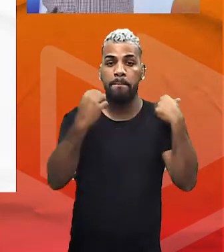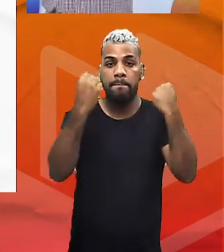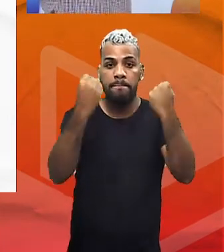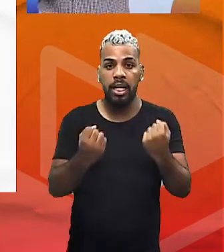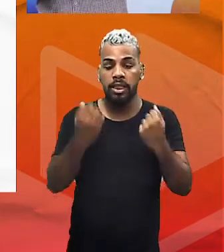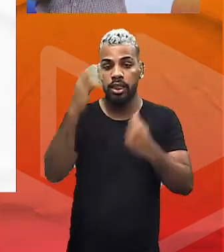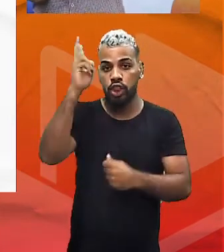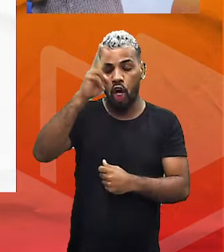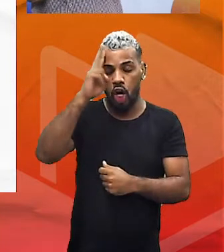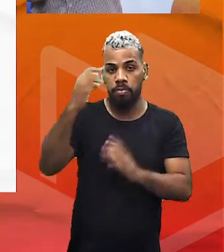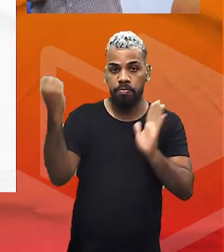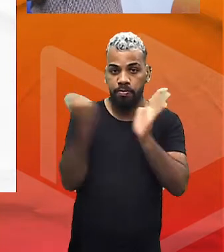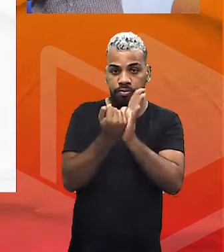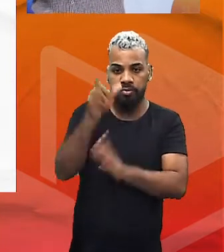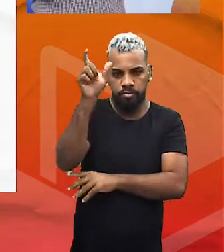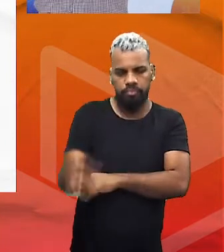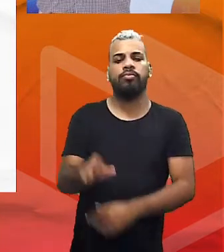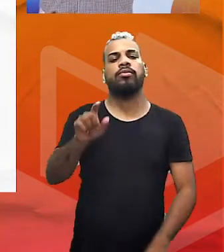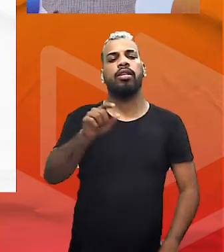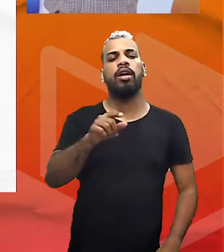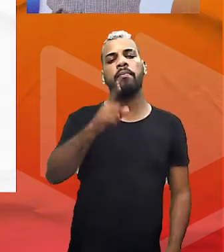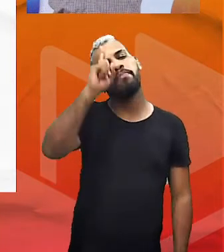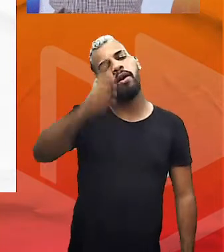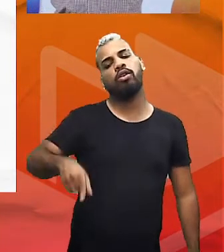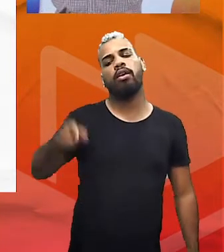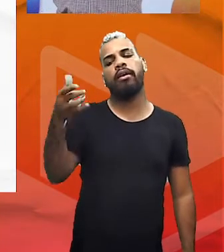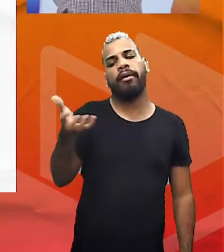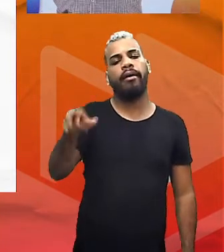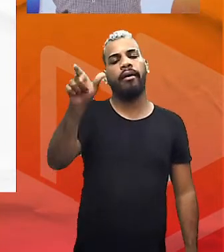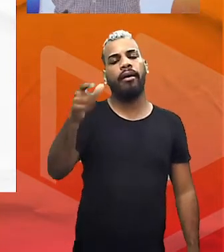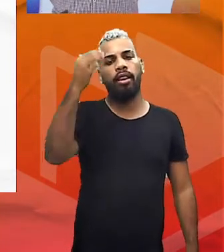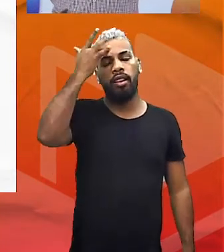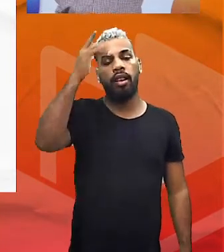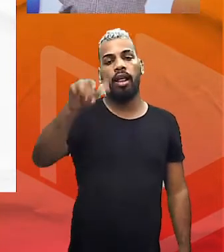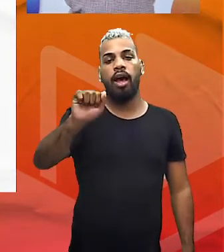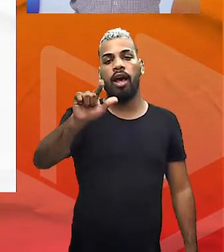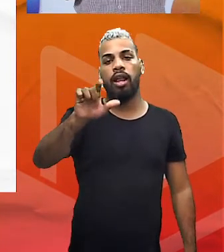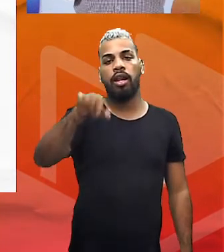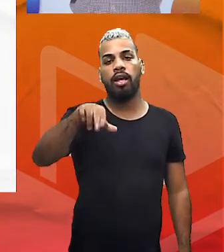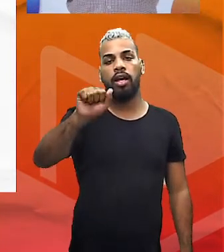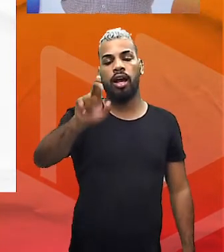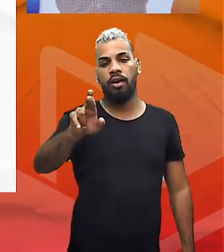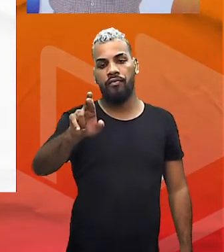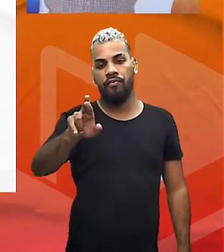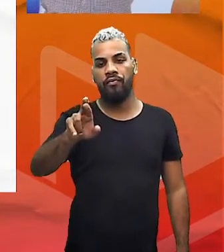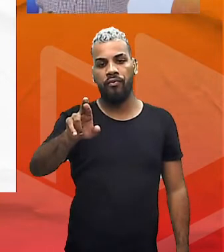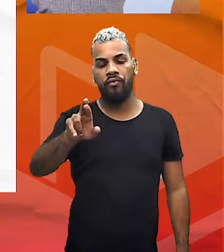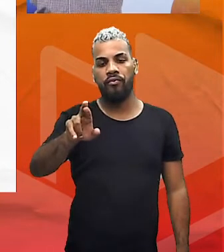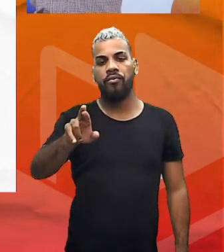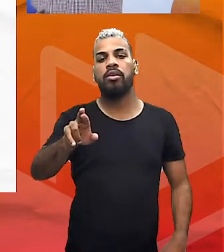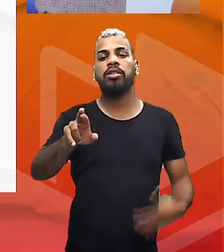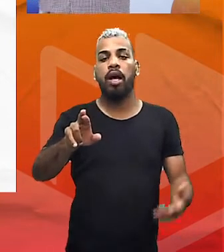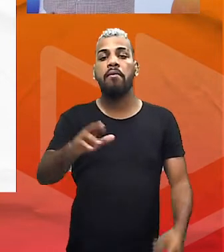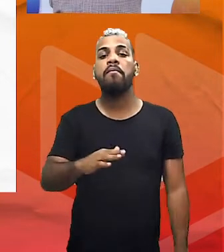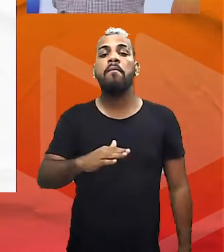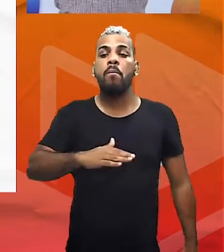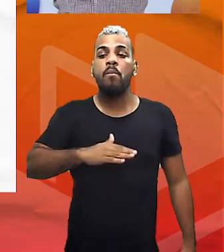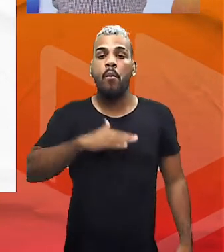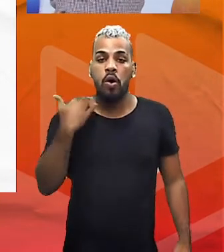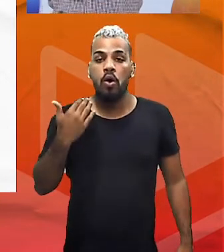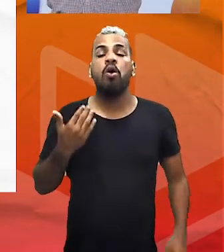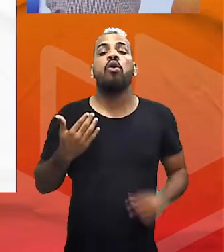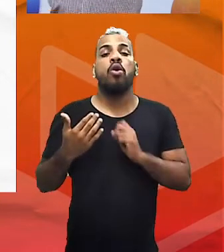assume a Academia Brasileira de Letras, acho que a Academia foi fundada 20 anos depois da morte de Alencar, né? E aí, quando